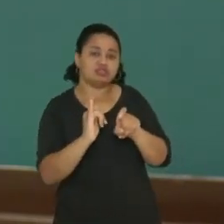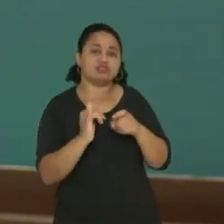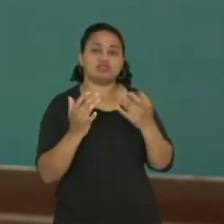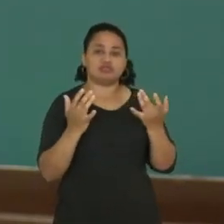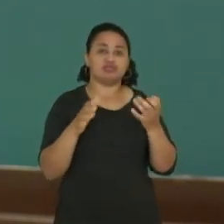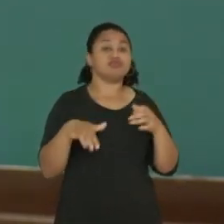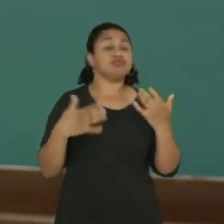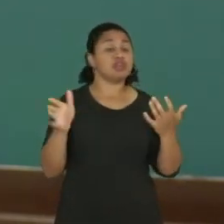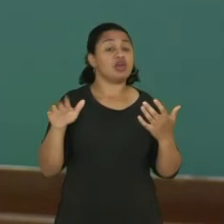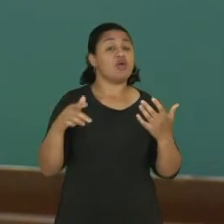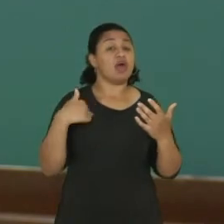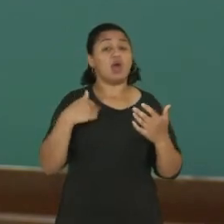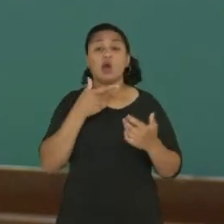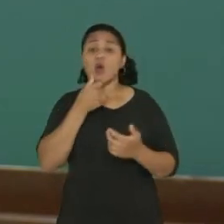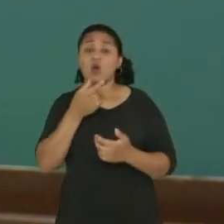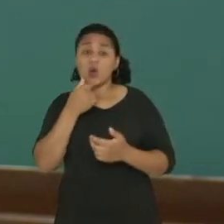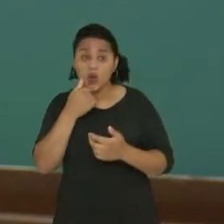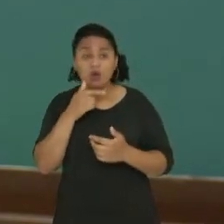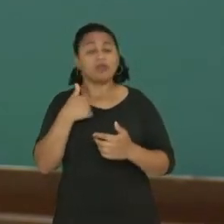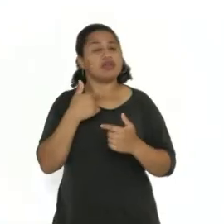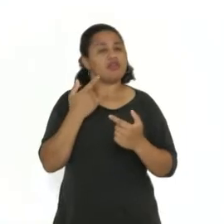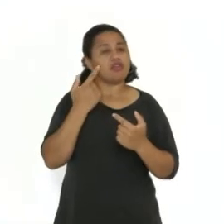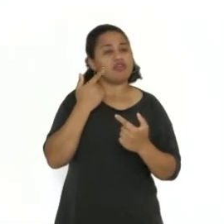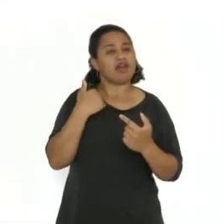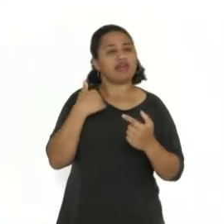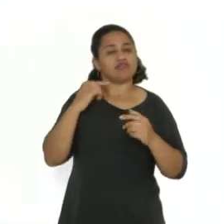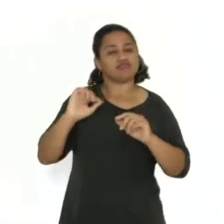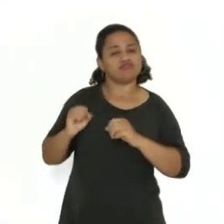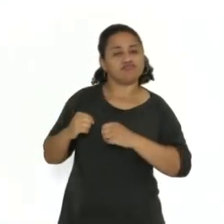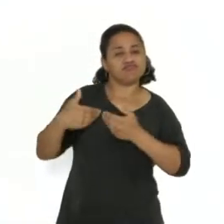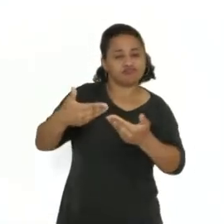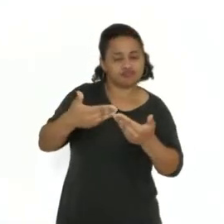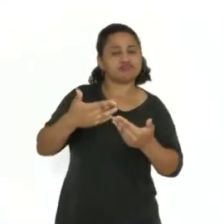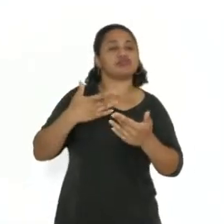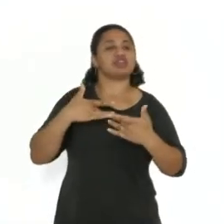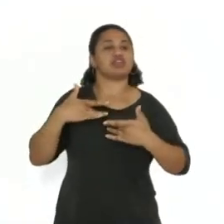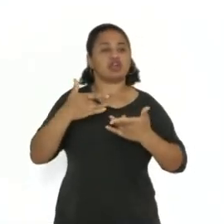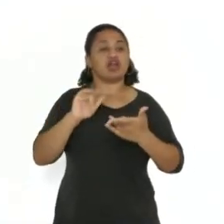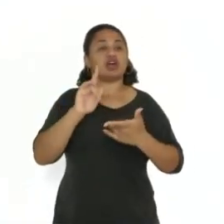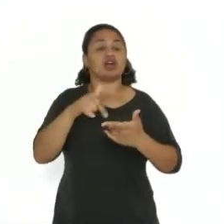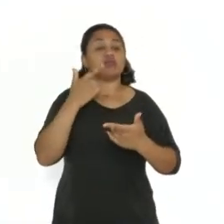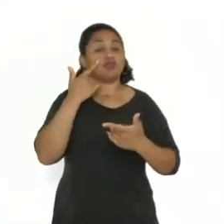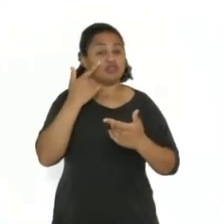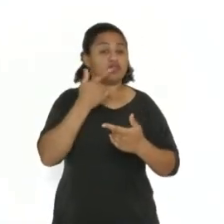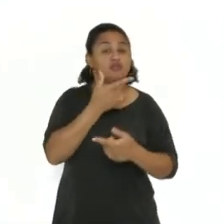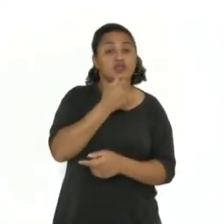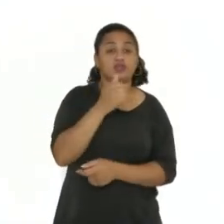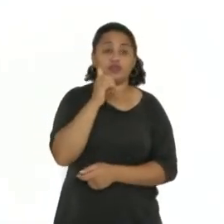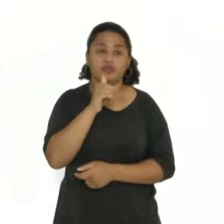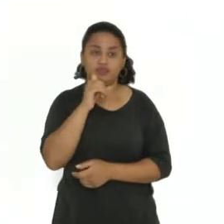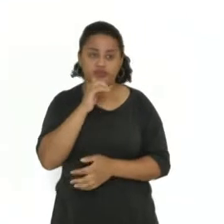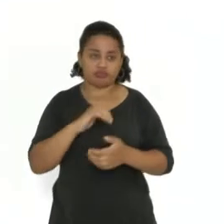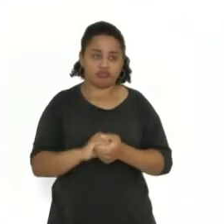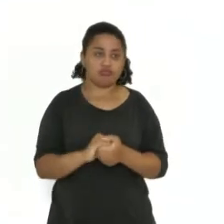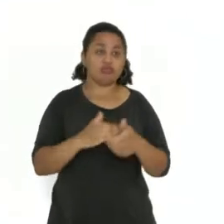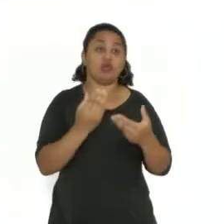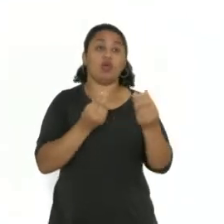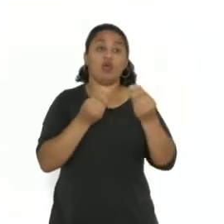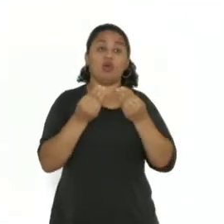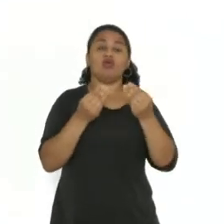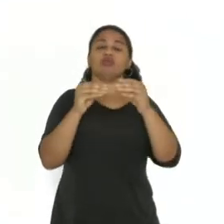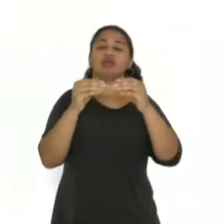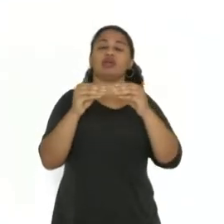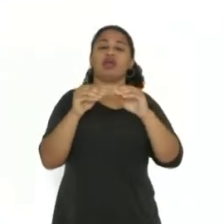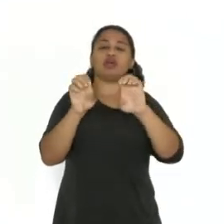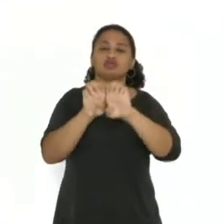é ele que vai definir. Falando da estrutura dos cromossomos. Então, aqui em cima nós